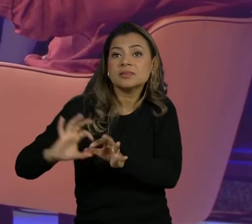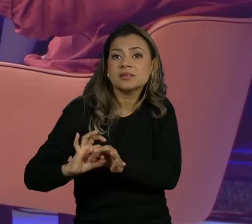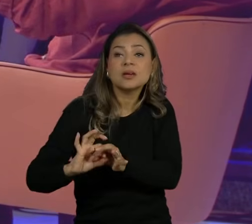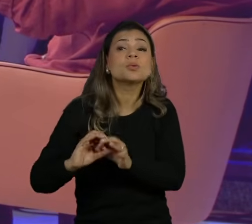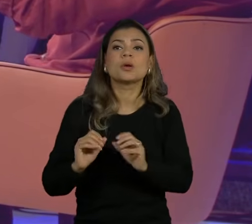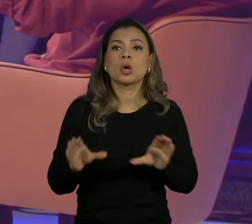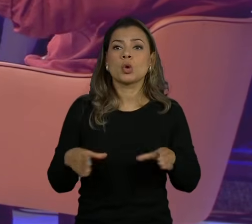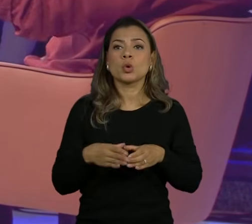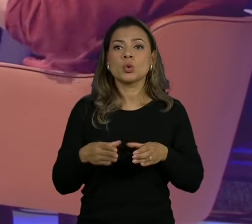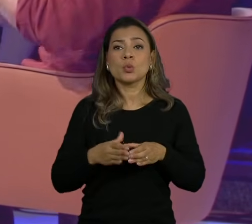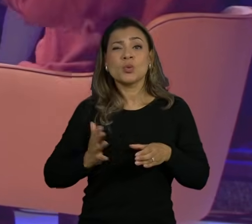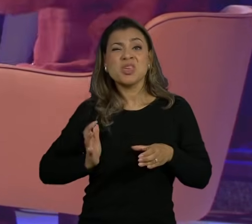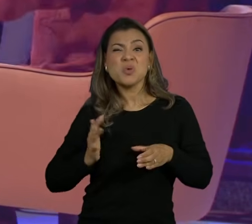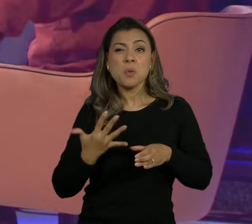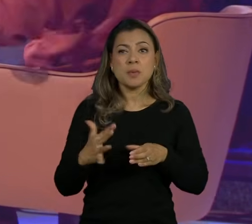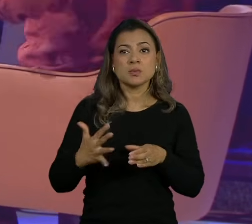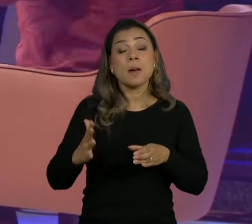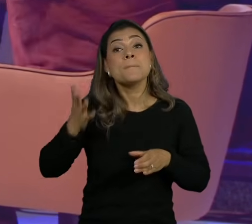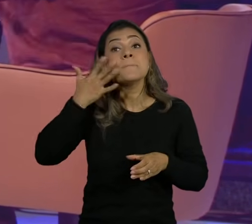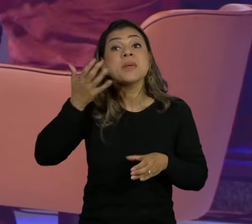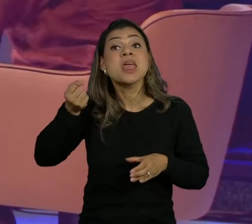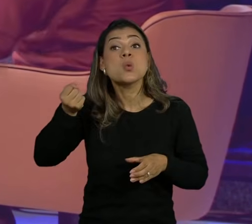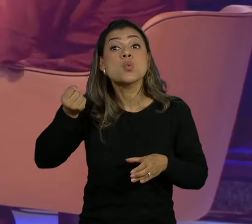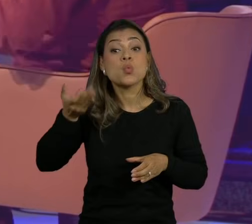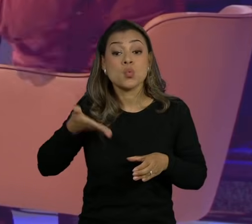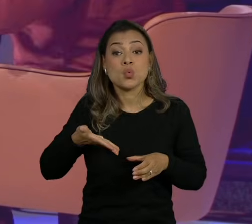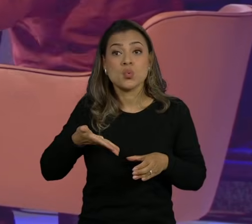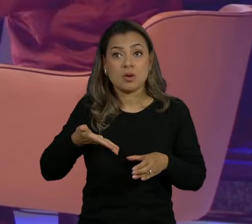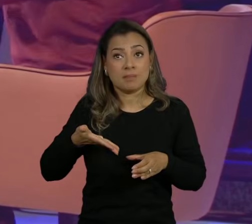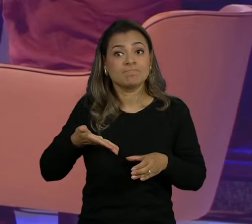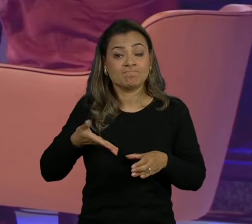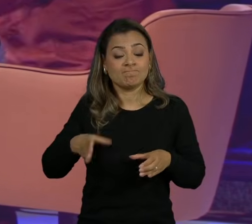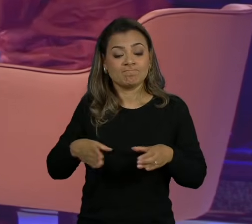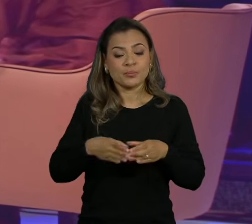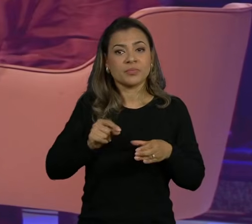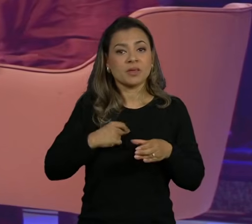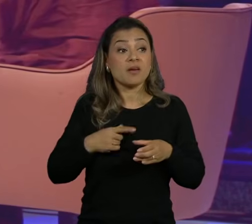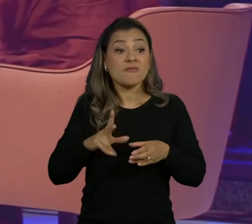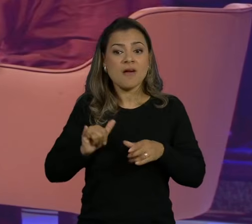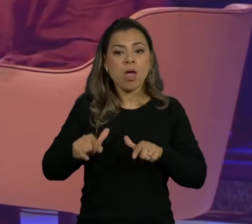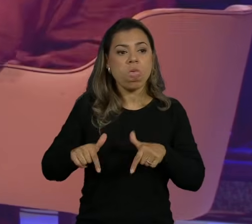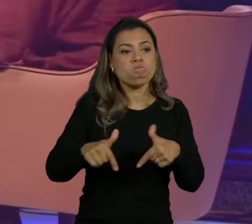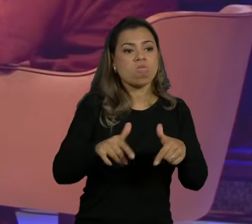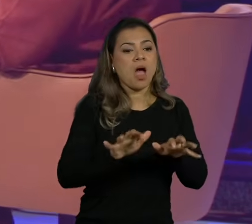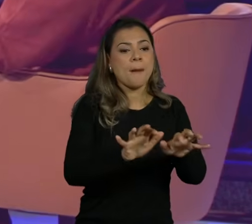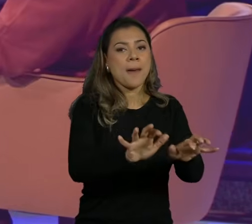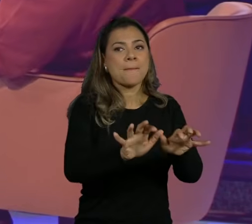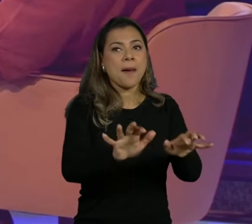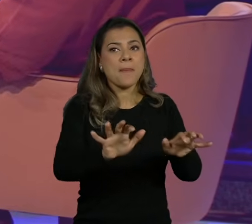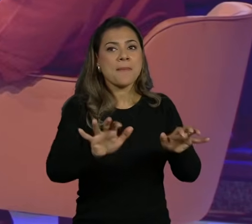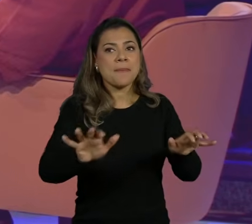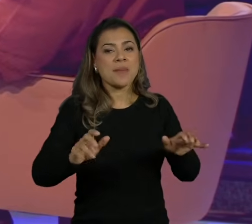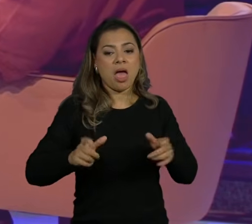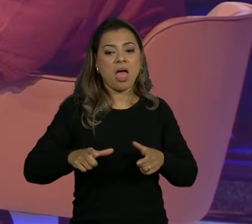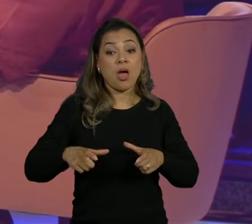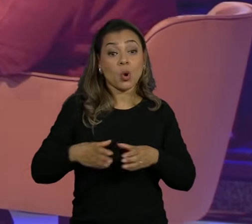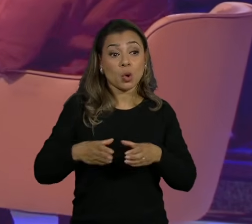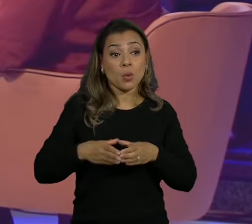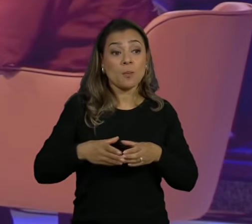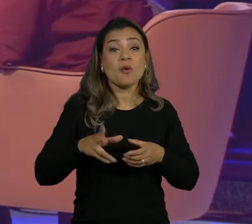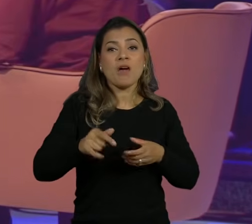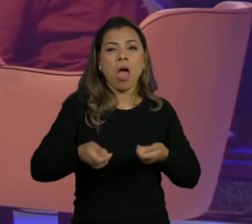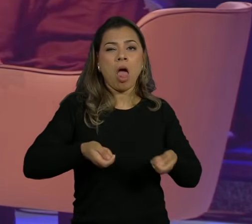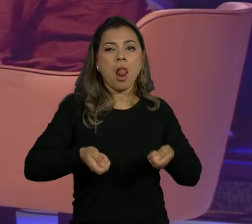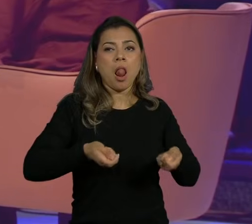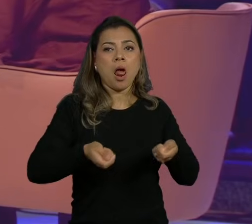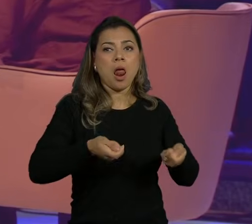branca. Né? Que é o pessoal que vai, digamos assim, gerenciar a sociedade para essa elite. E esse